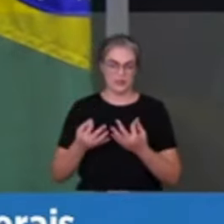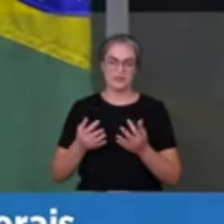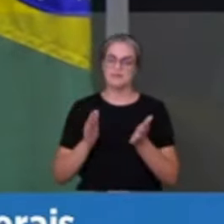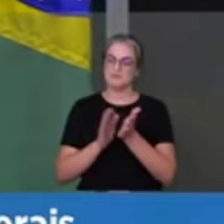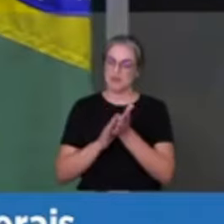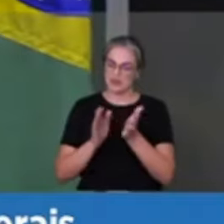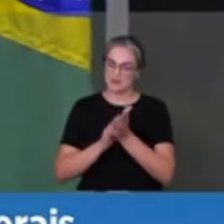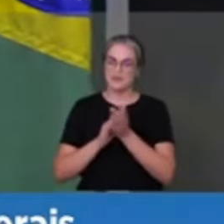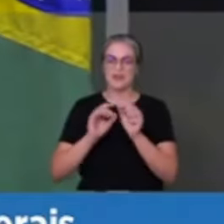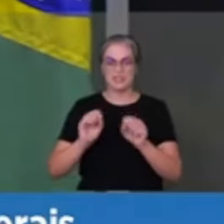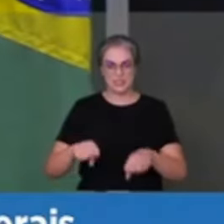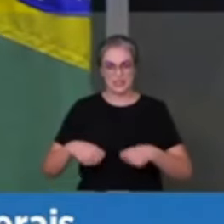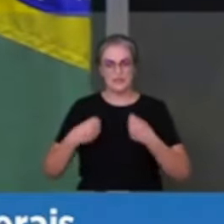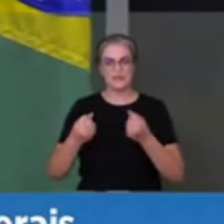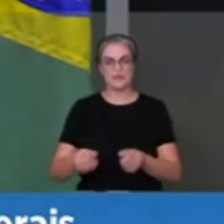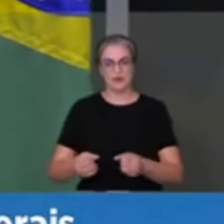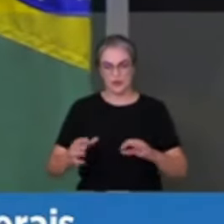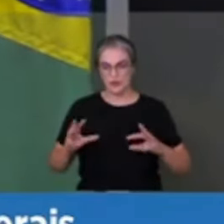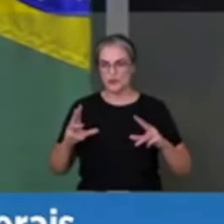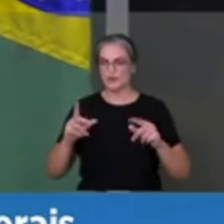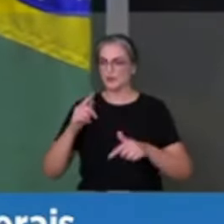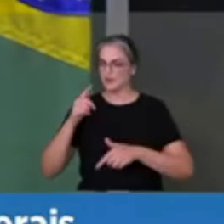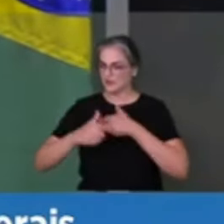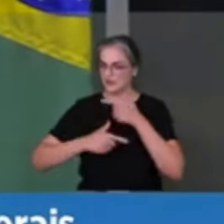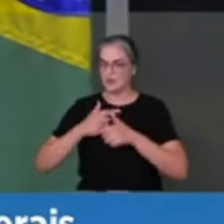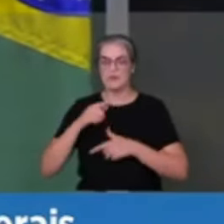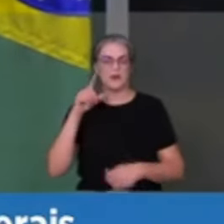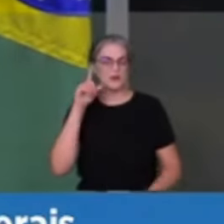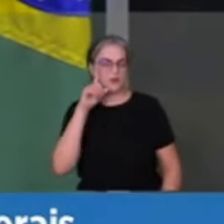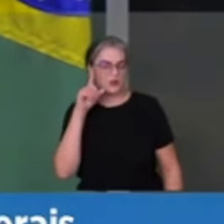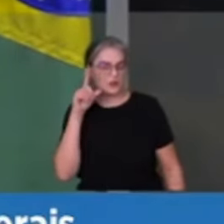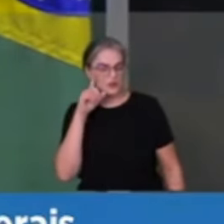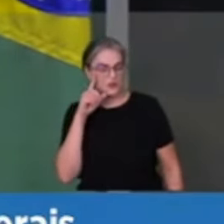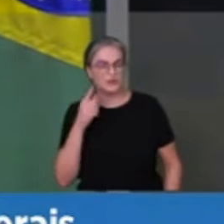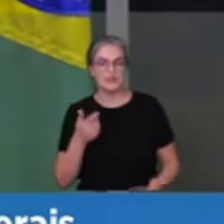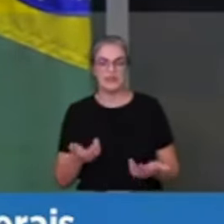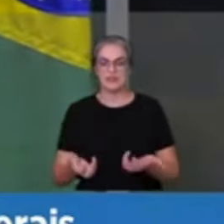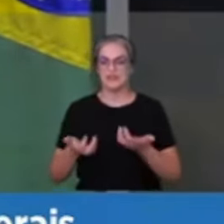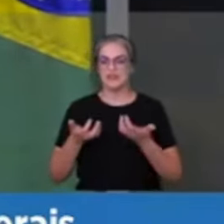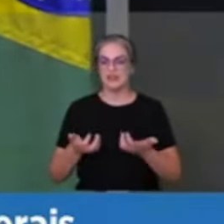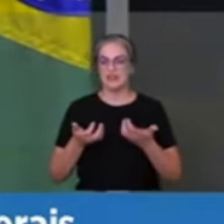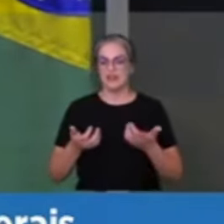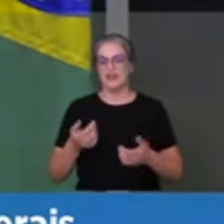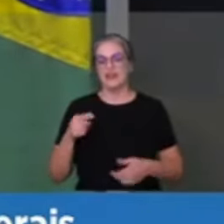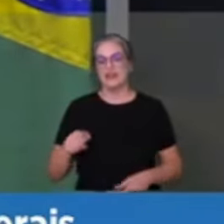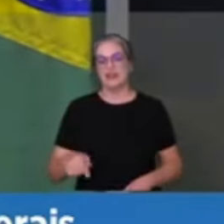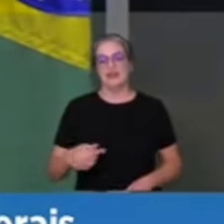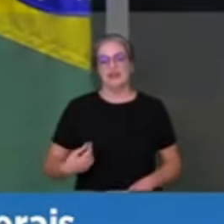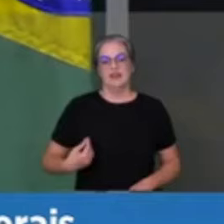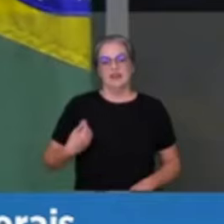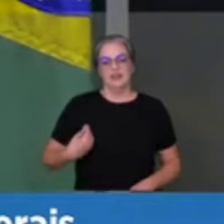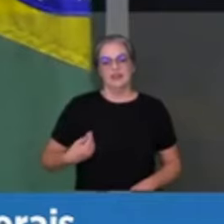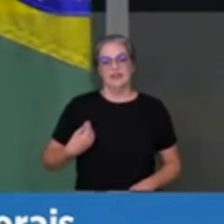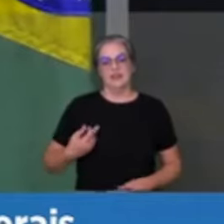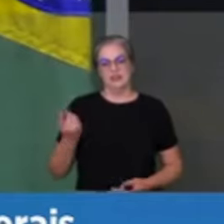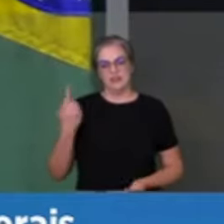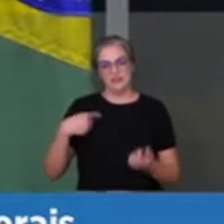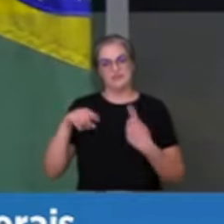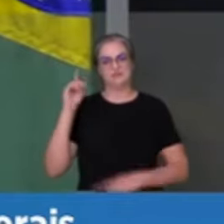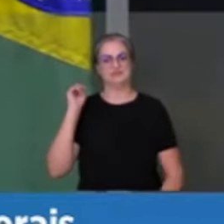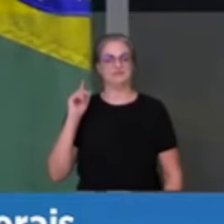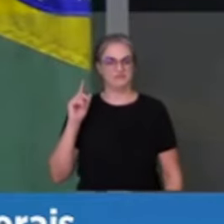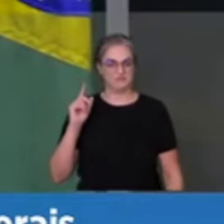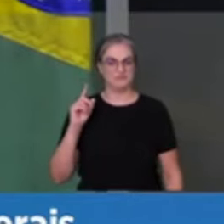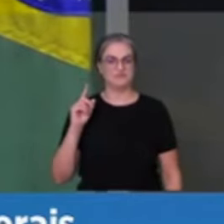esforço de todos aqueles que no seu dia a dia procuram transformar o futuro de Minas